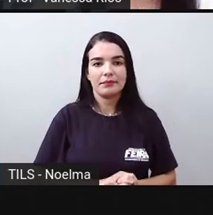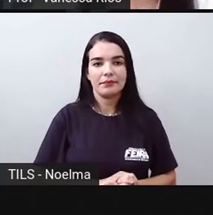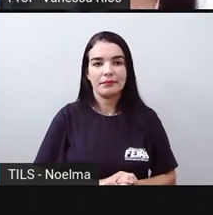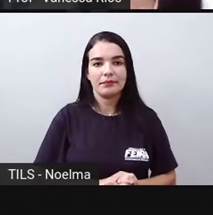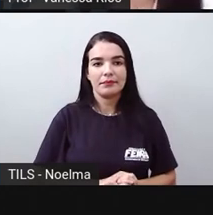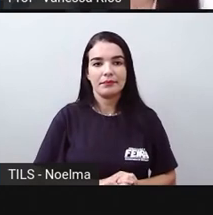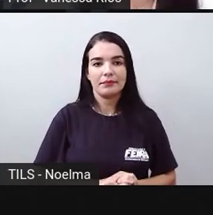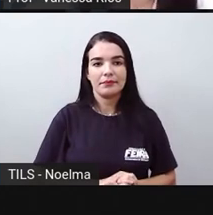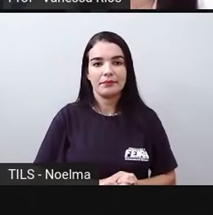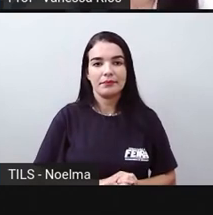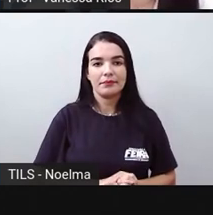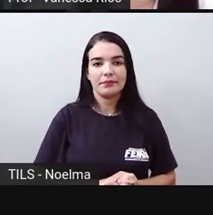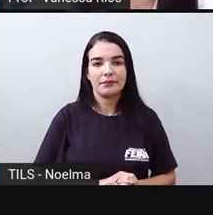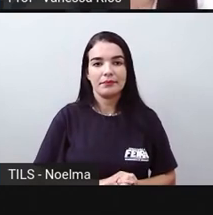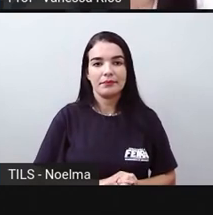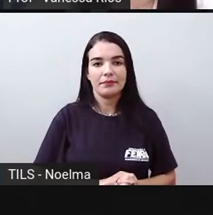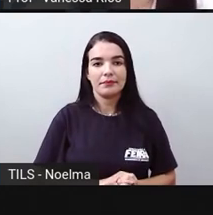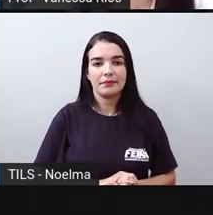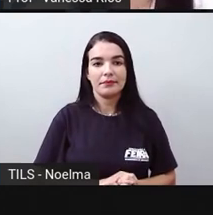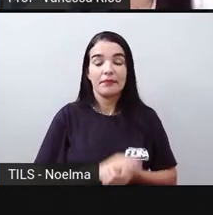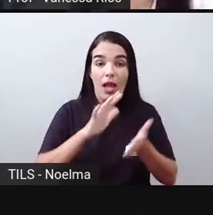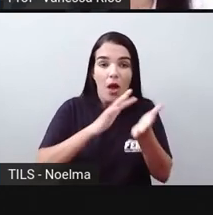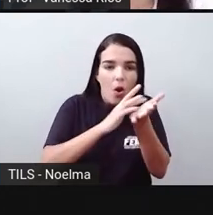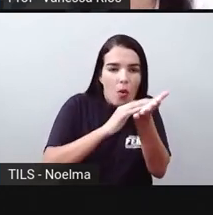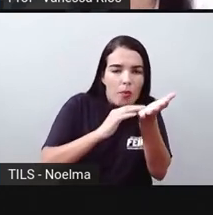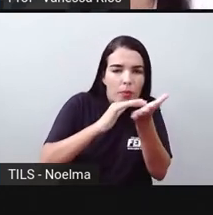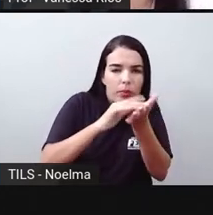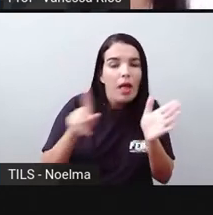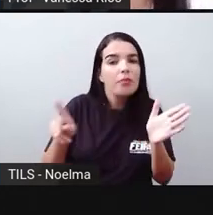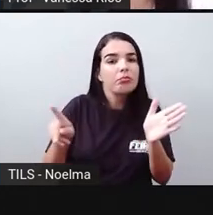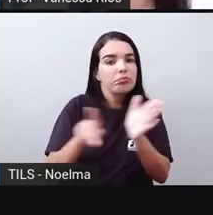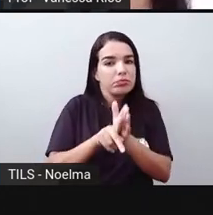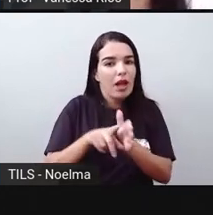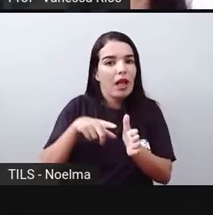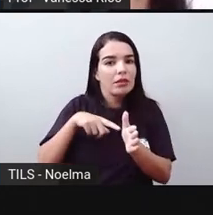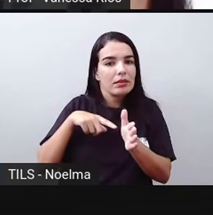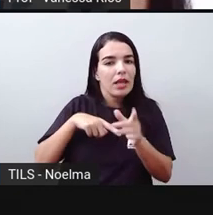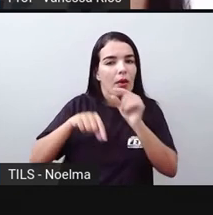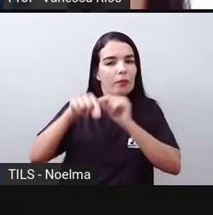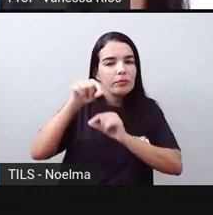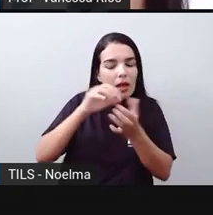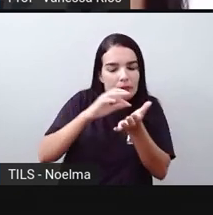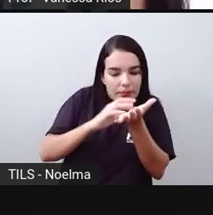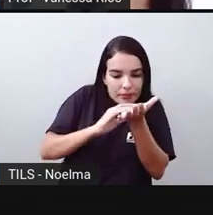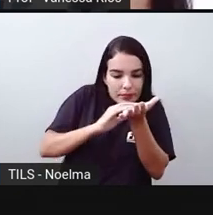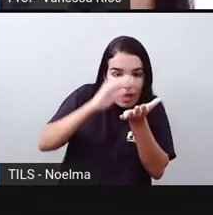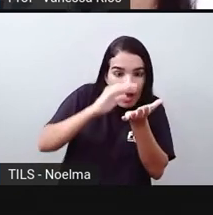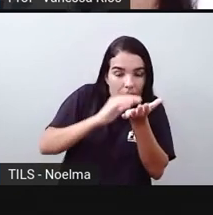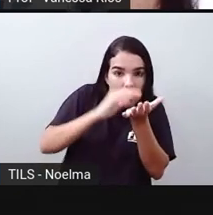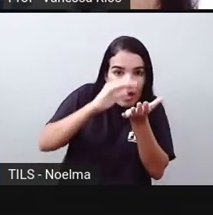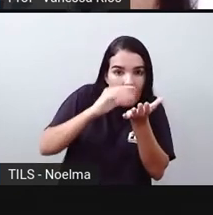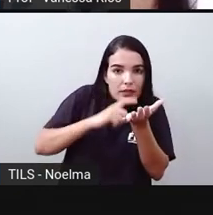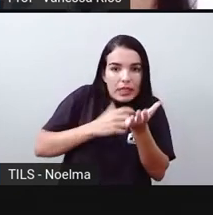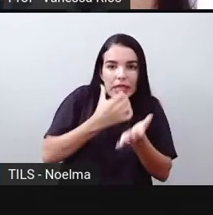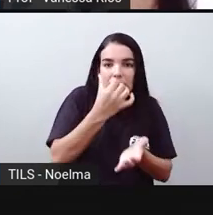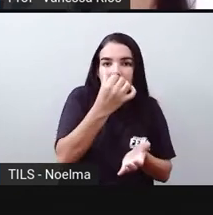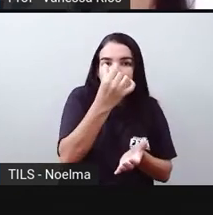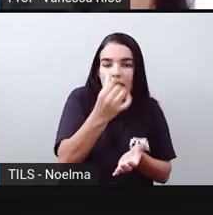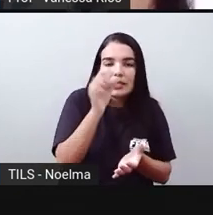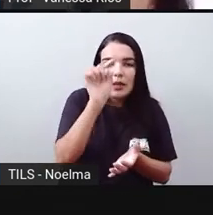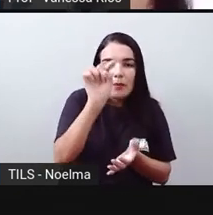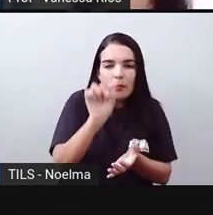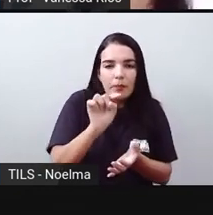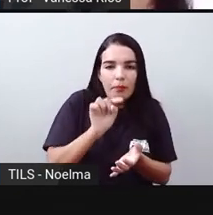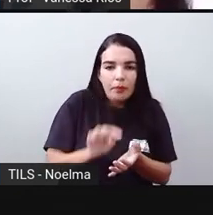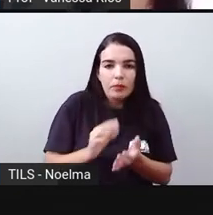enxergar. Olhem só. O Braille possui uma estrutura em relevo formada por 6 pontos verticais divididos